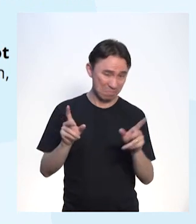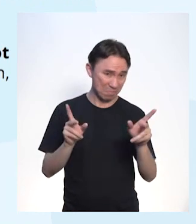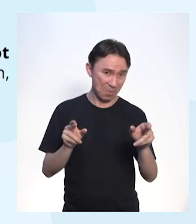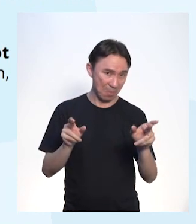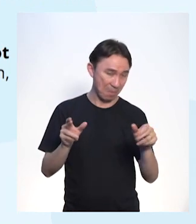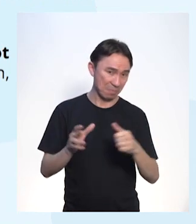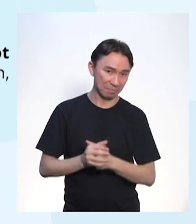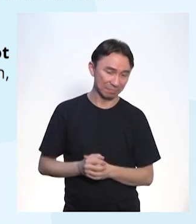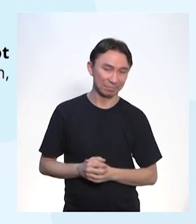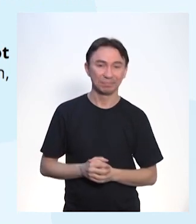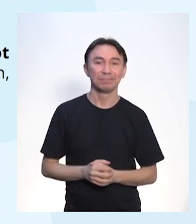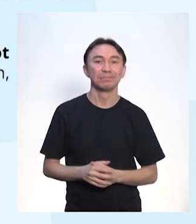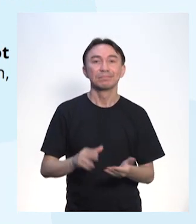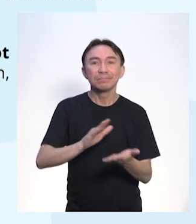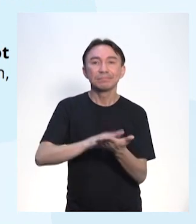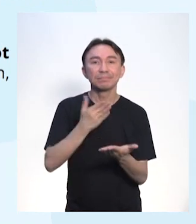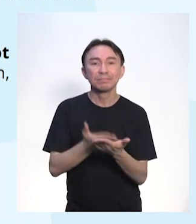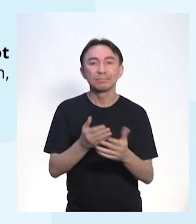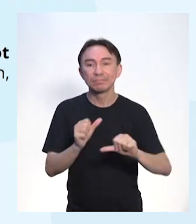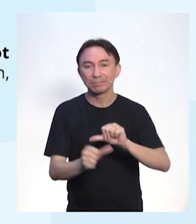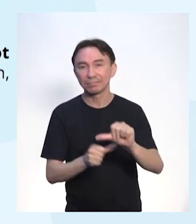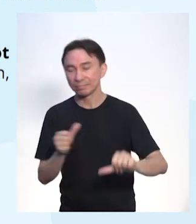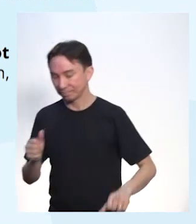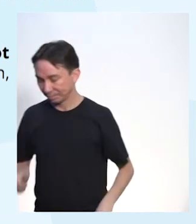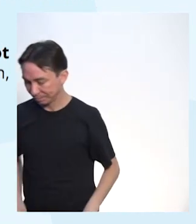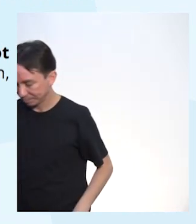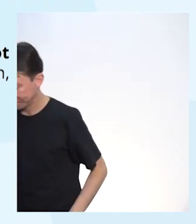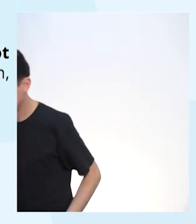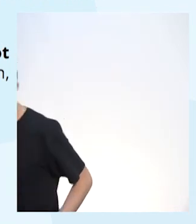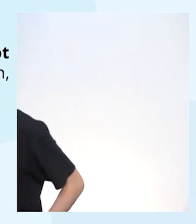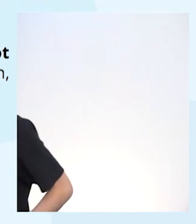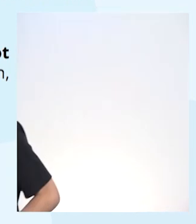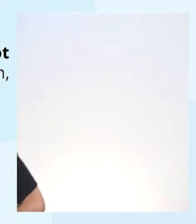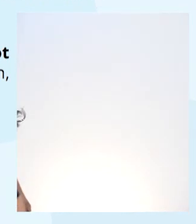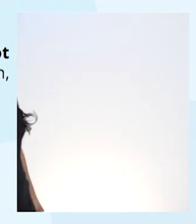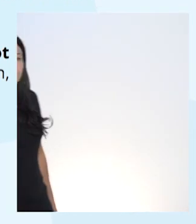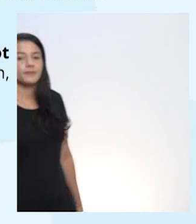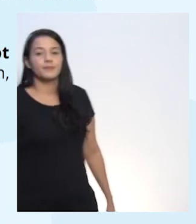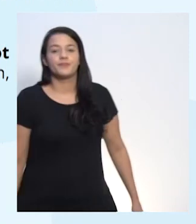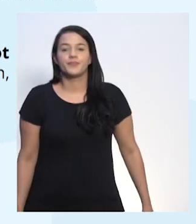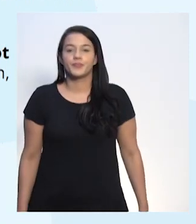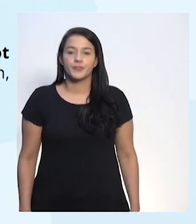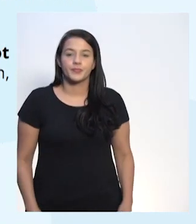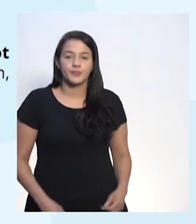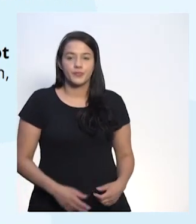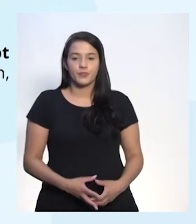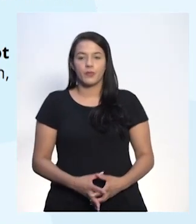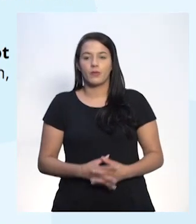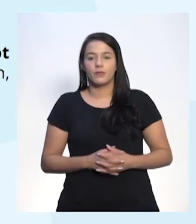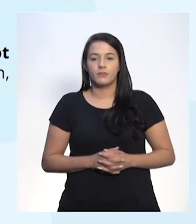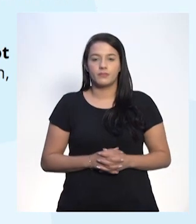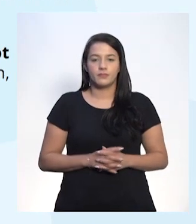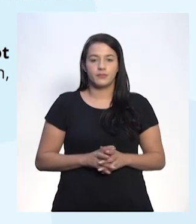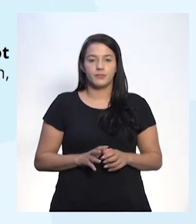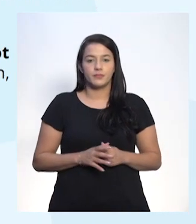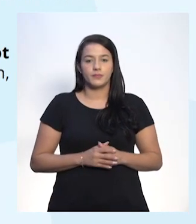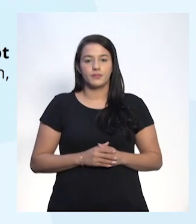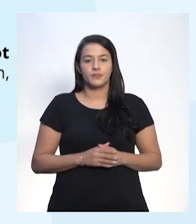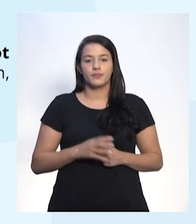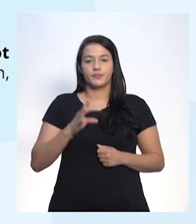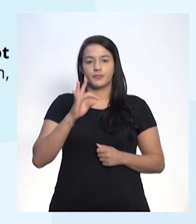ver. Se eu quisesse colocar o to no final da palavra, vamos colocar aqui, eu poderia